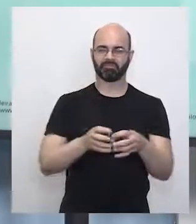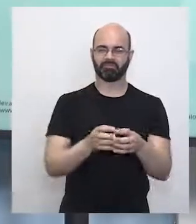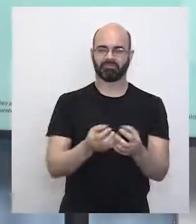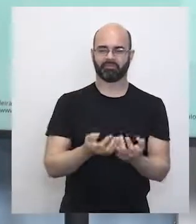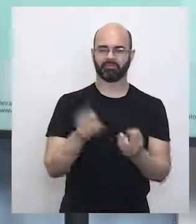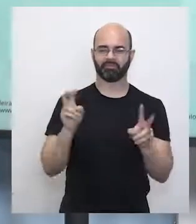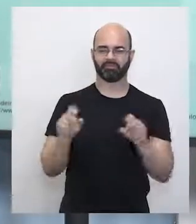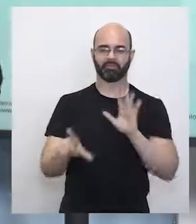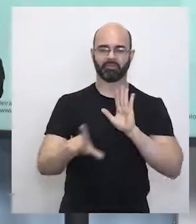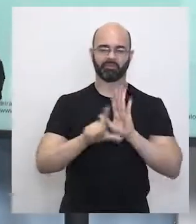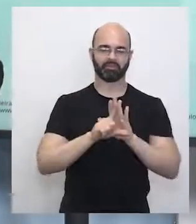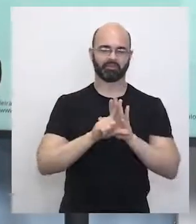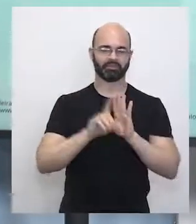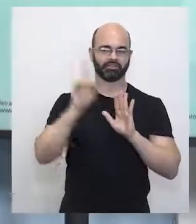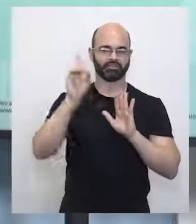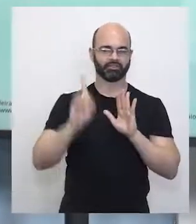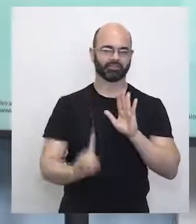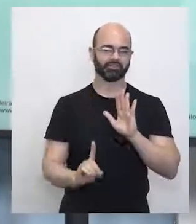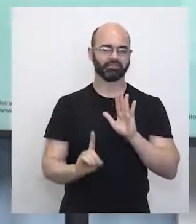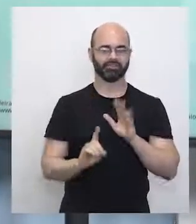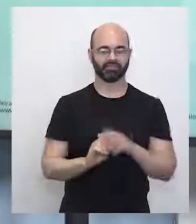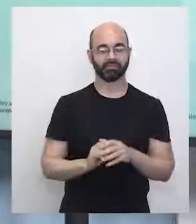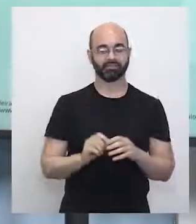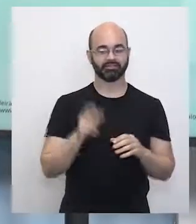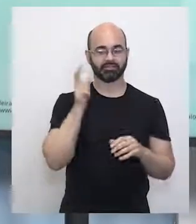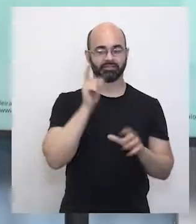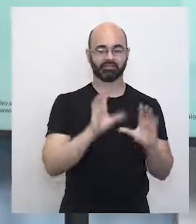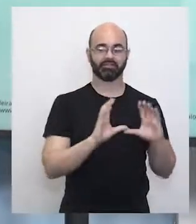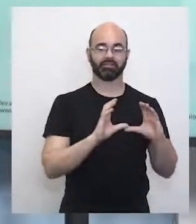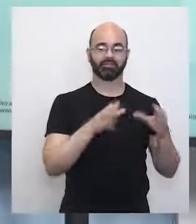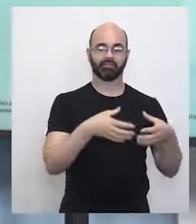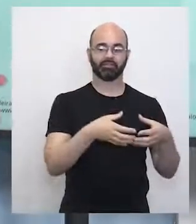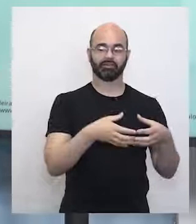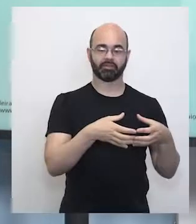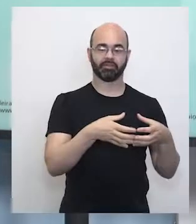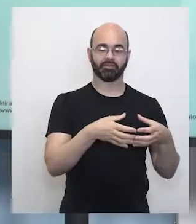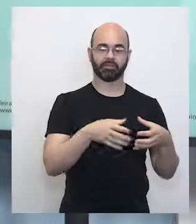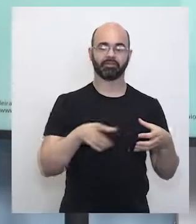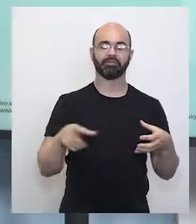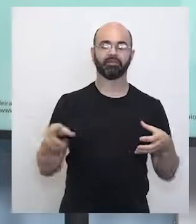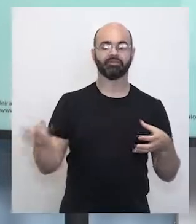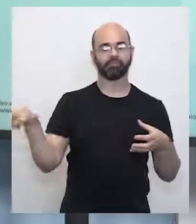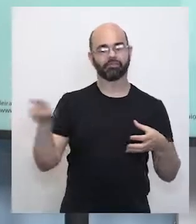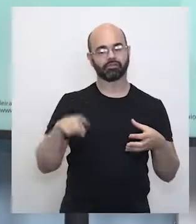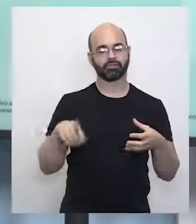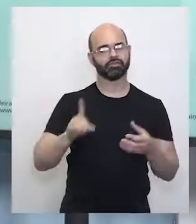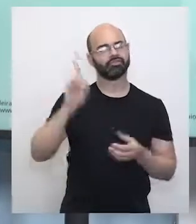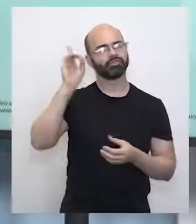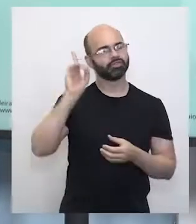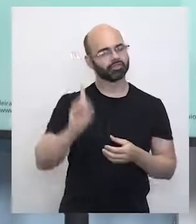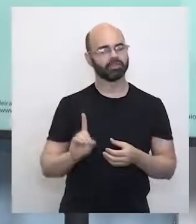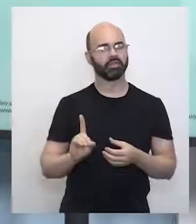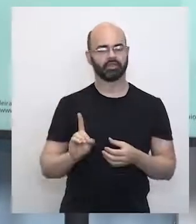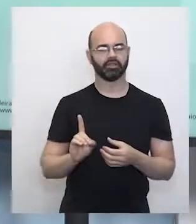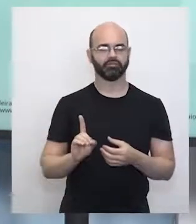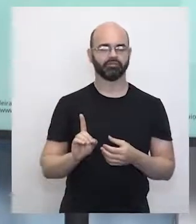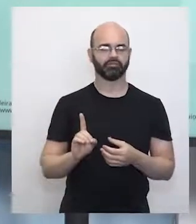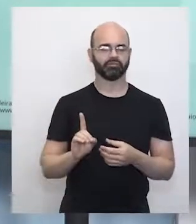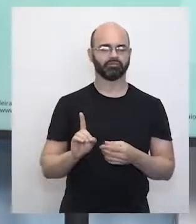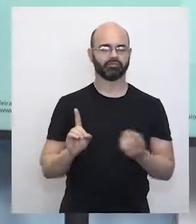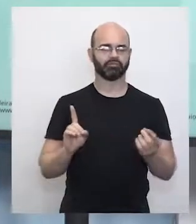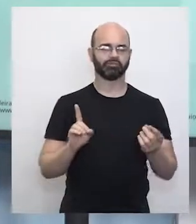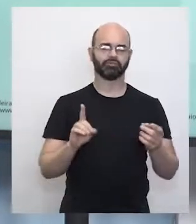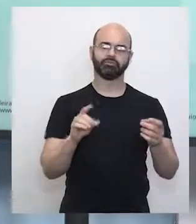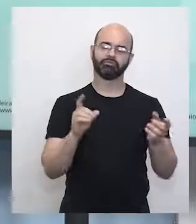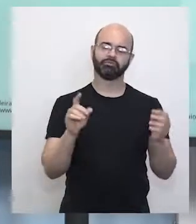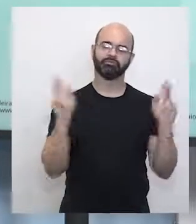direitos legais. Então, nada melhor do que a própria comunidade, né, que vive, né, essas questões aí dos seus direitos, né, em viver em